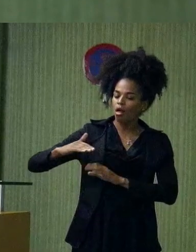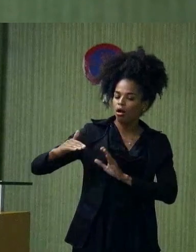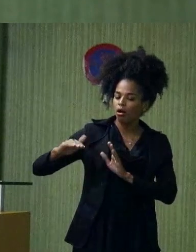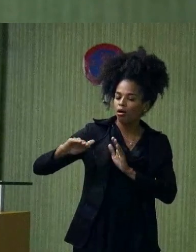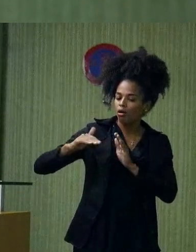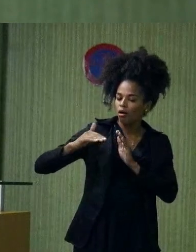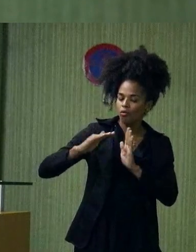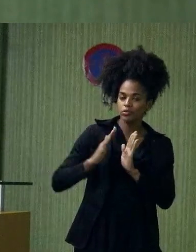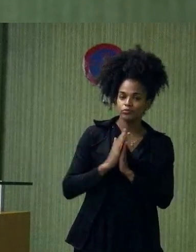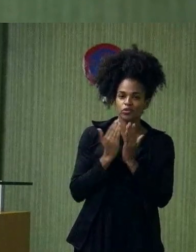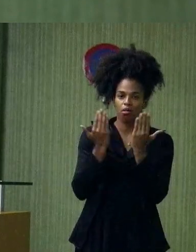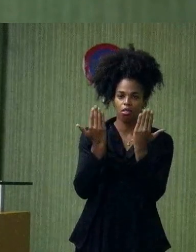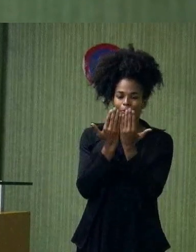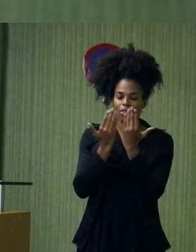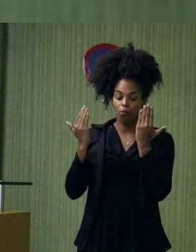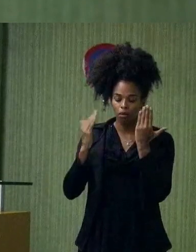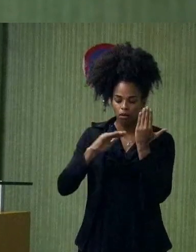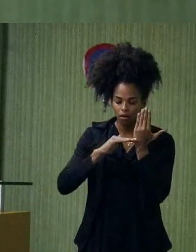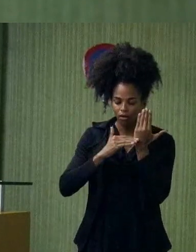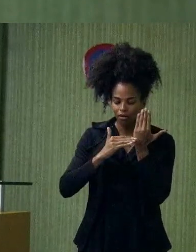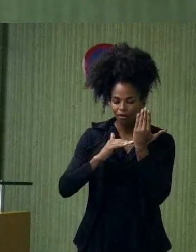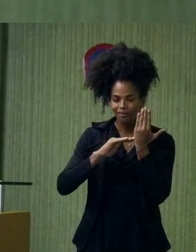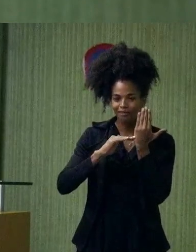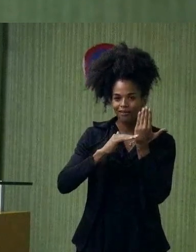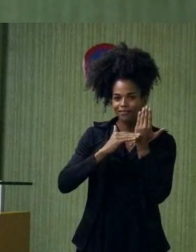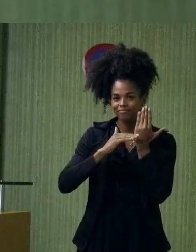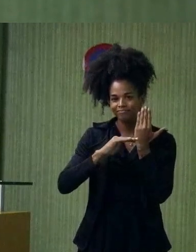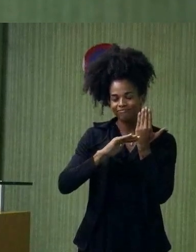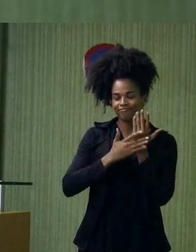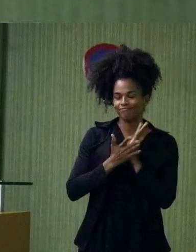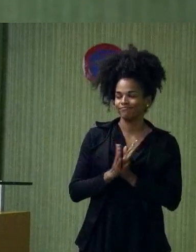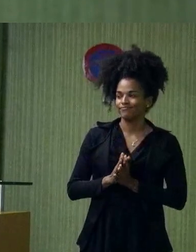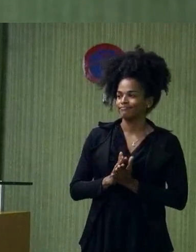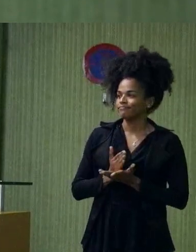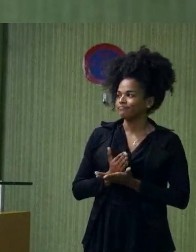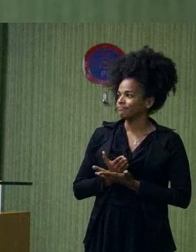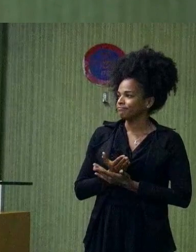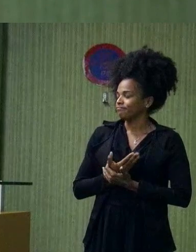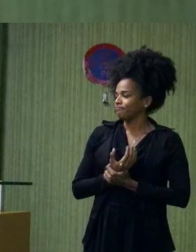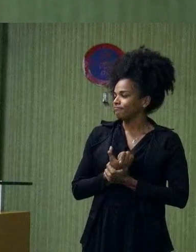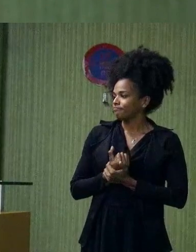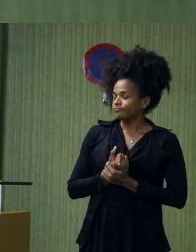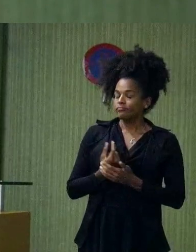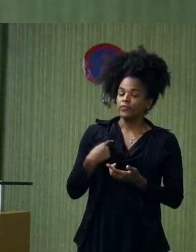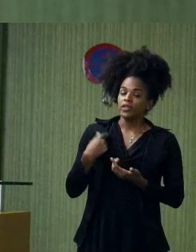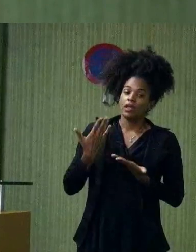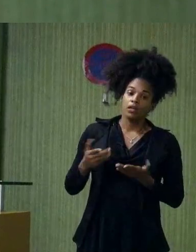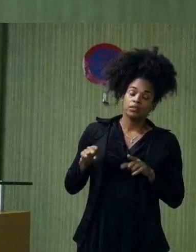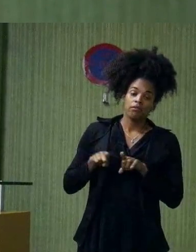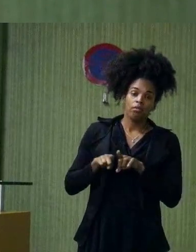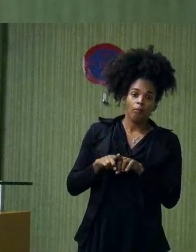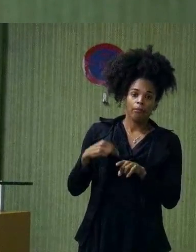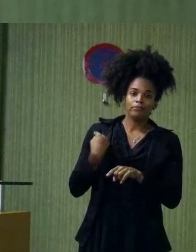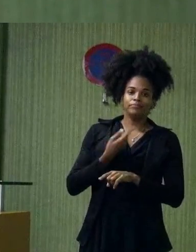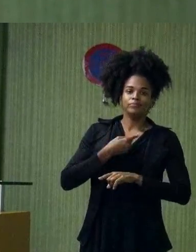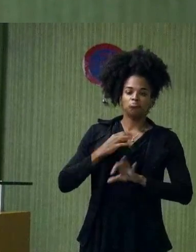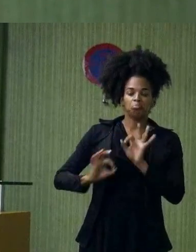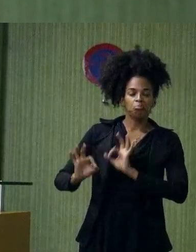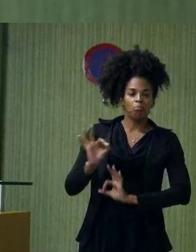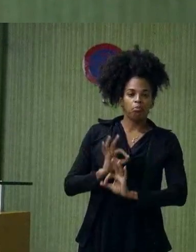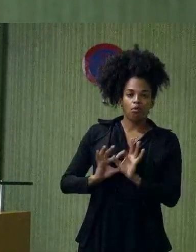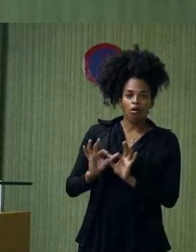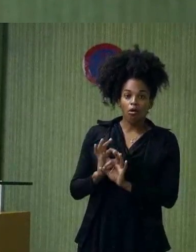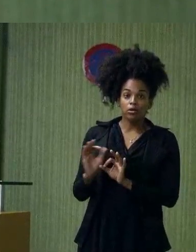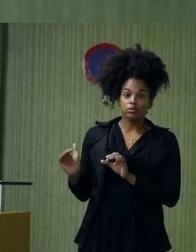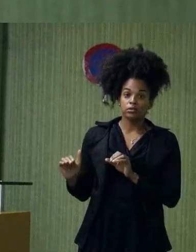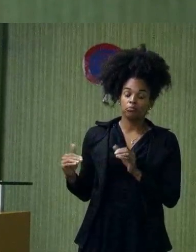e é um problema também agora eles também já estão tomando providência em relação a cheia para colocar a escola num outro numa